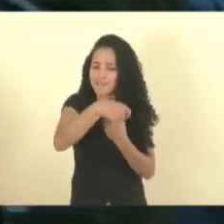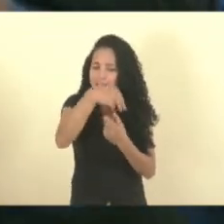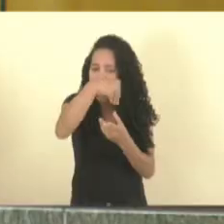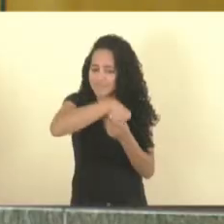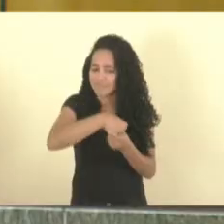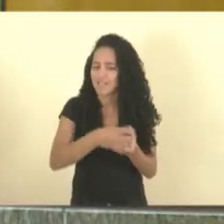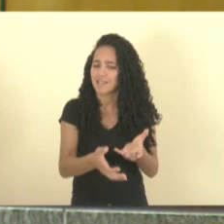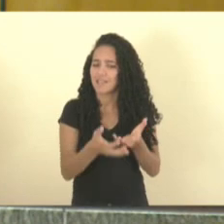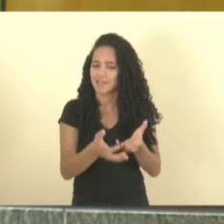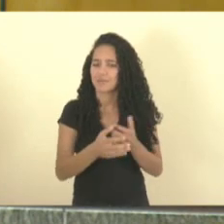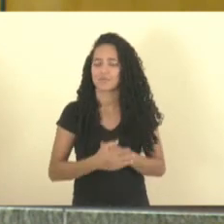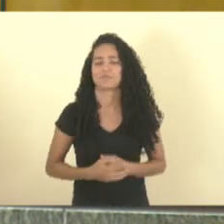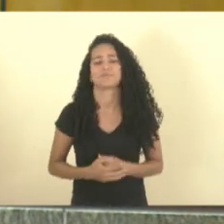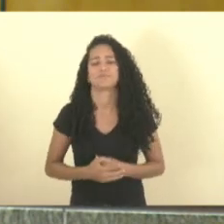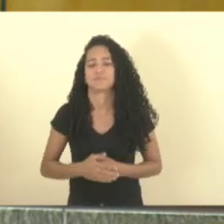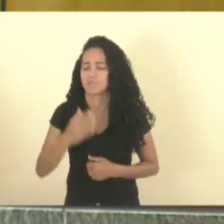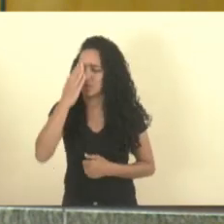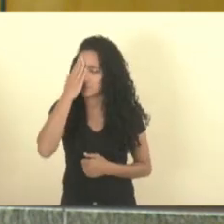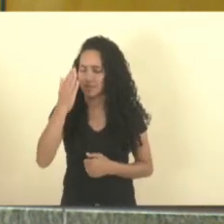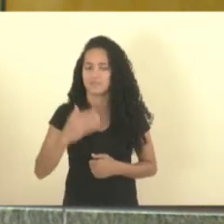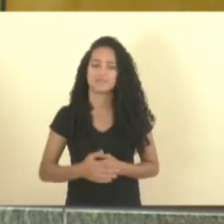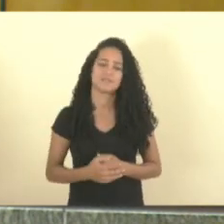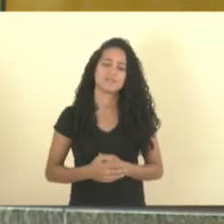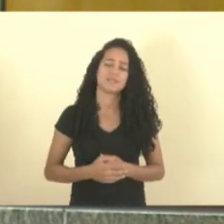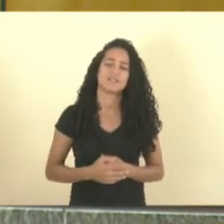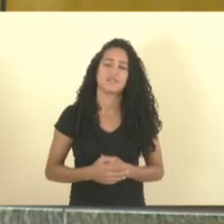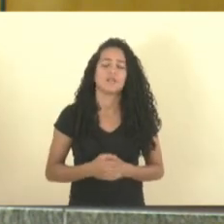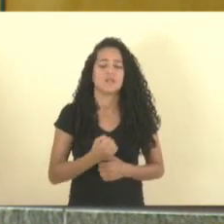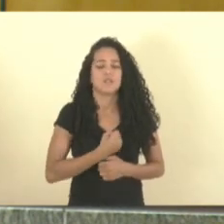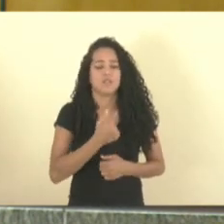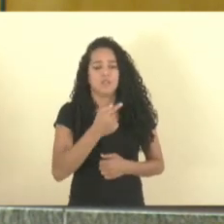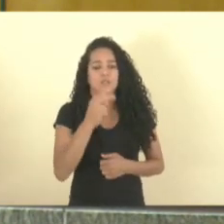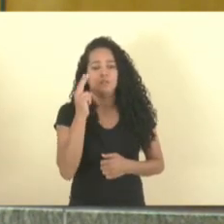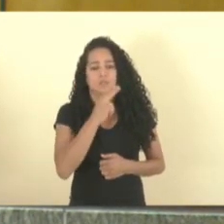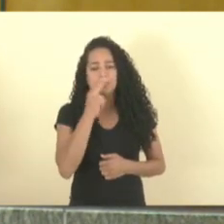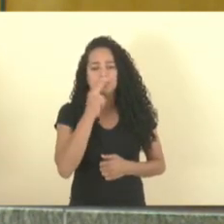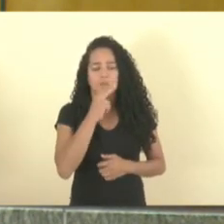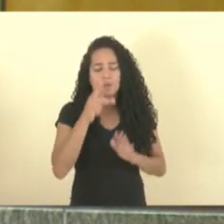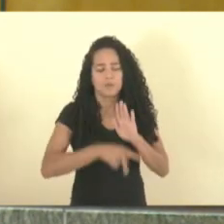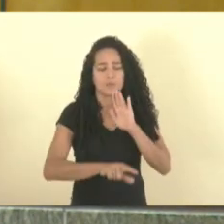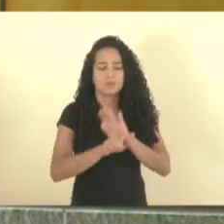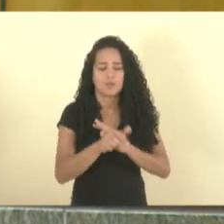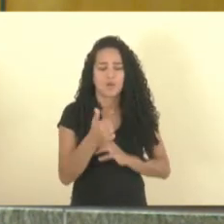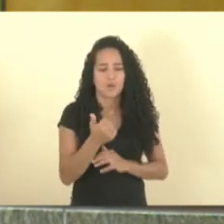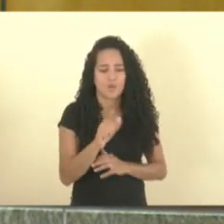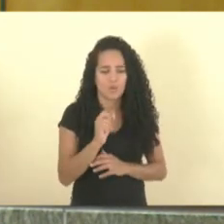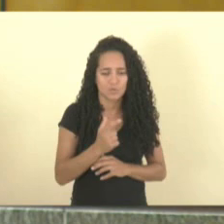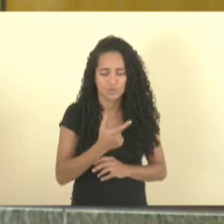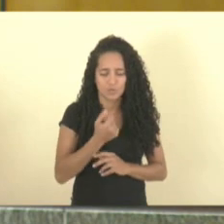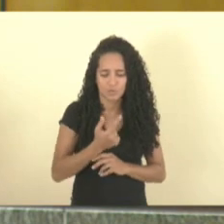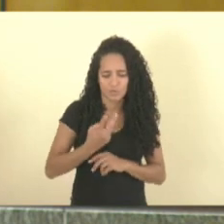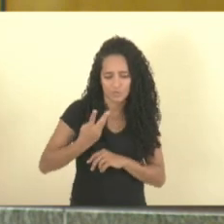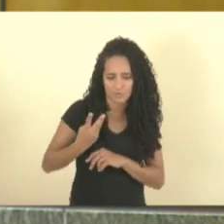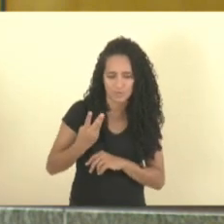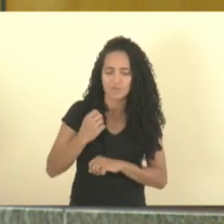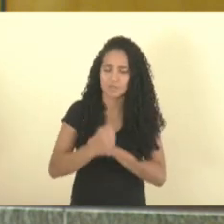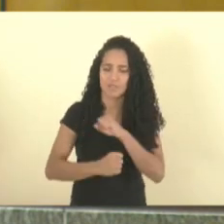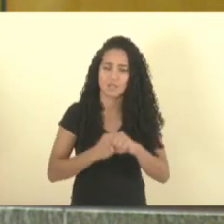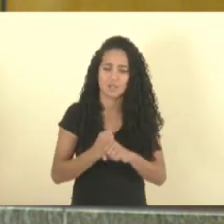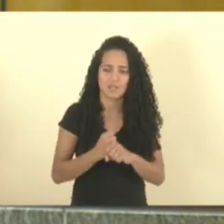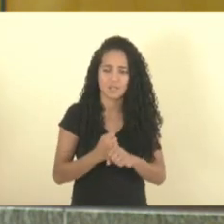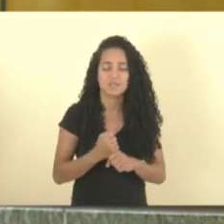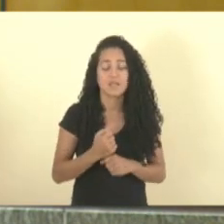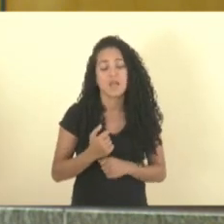Muito obrigado, deputado Dari Pagung. Item 7, discussão única em regime de urgência, para a lei 11/2023, deputado Alexandre Chambinho, que dispõe